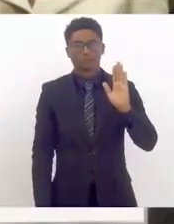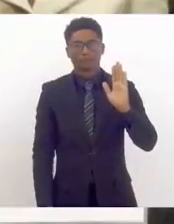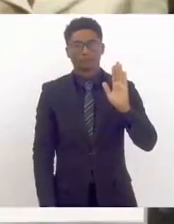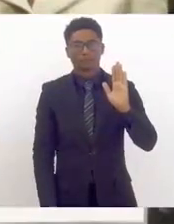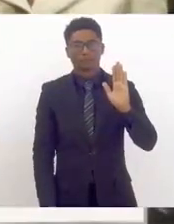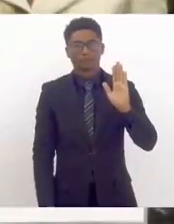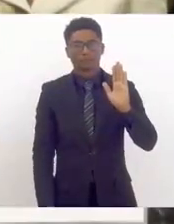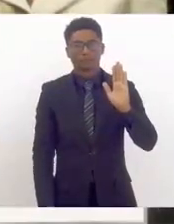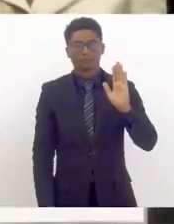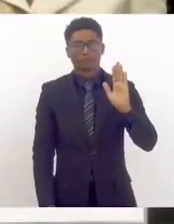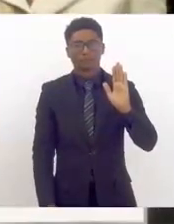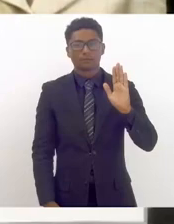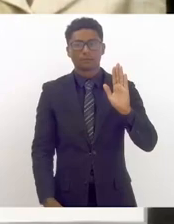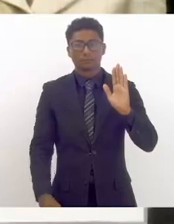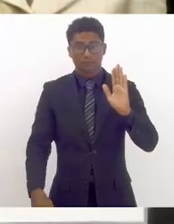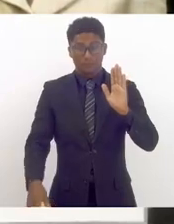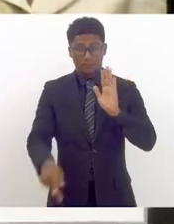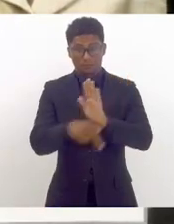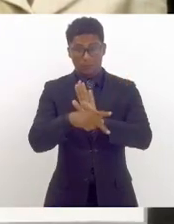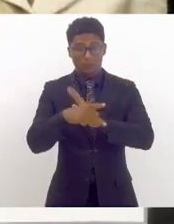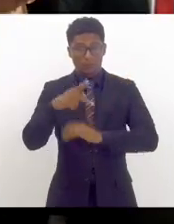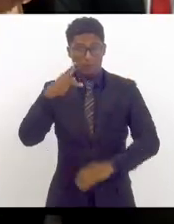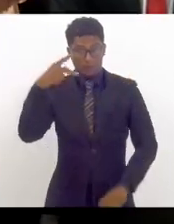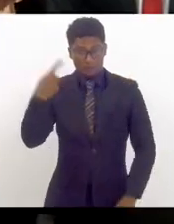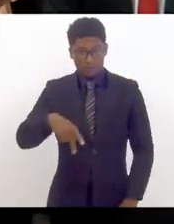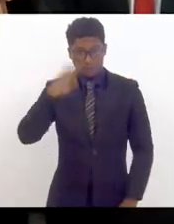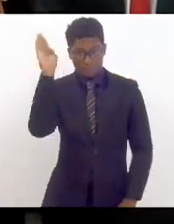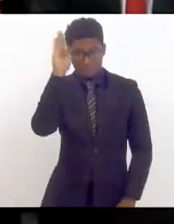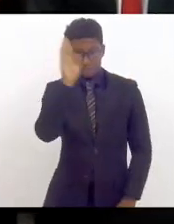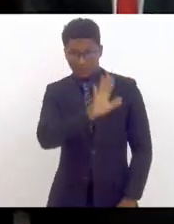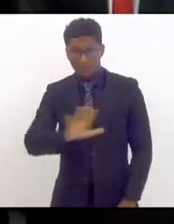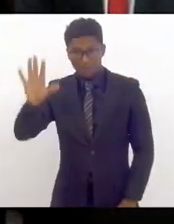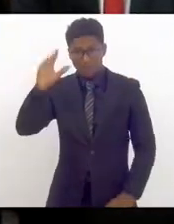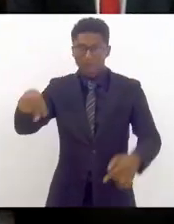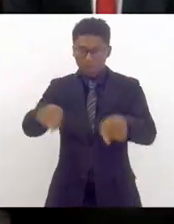da República e do Estado,